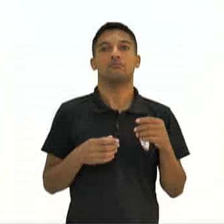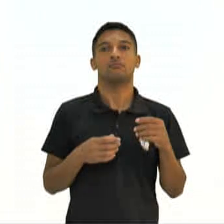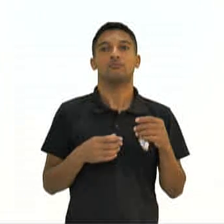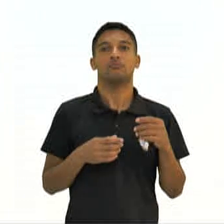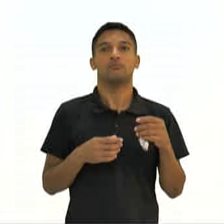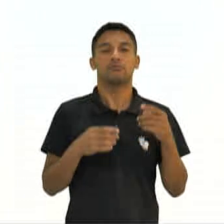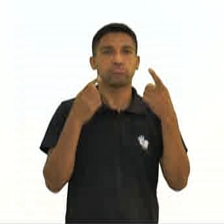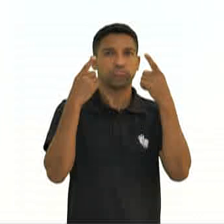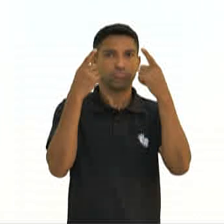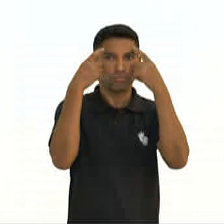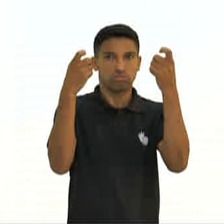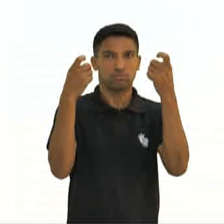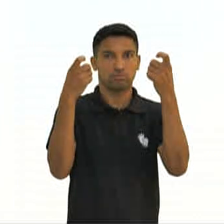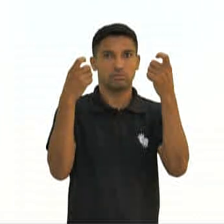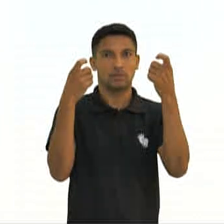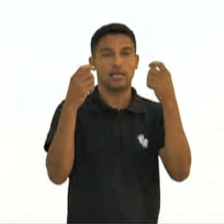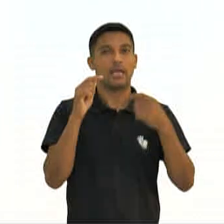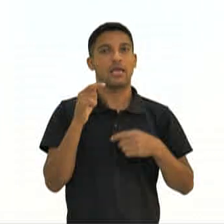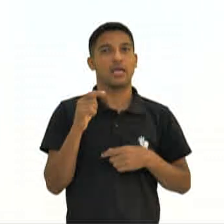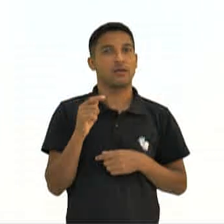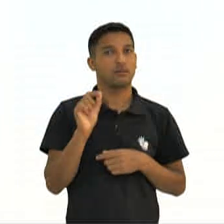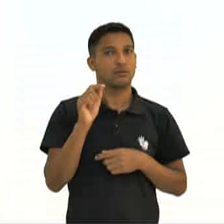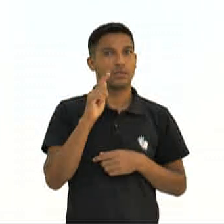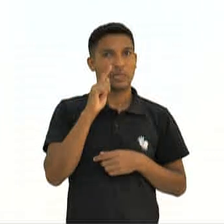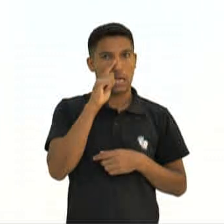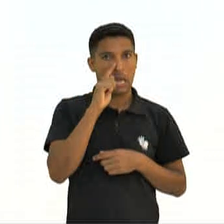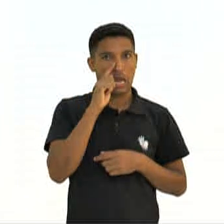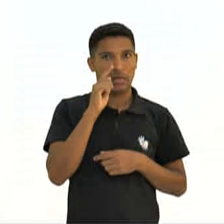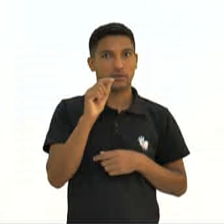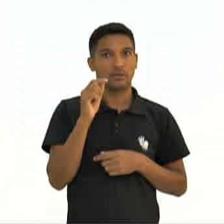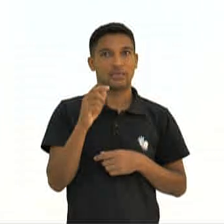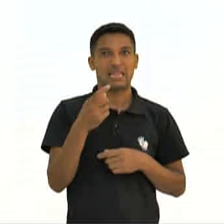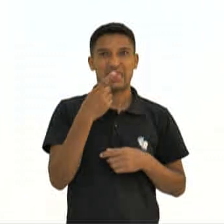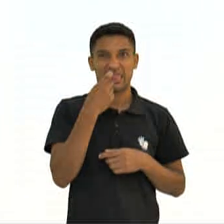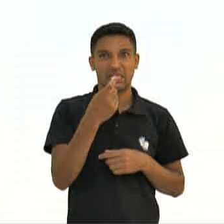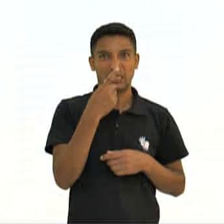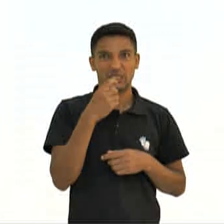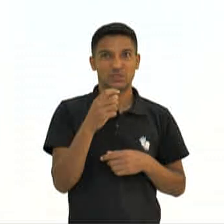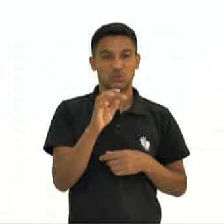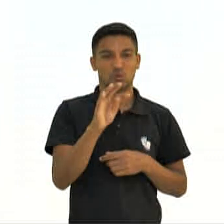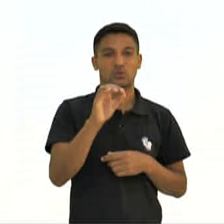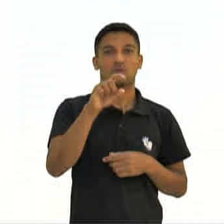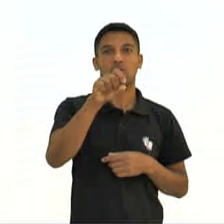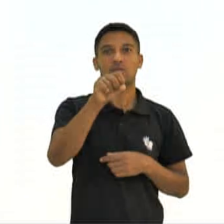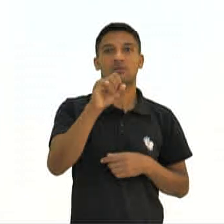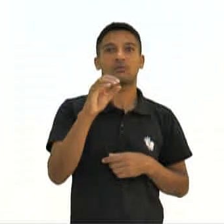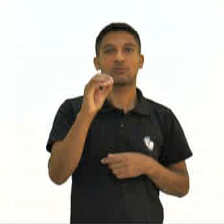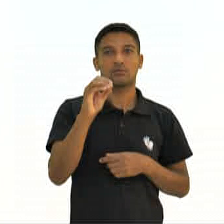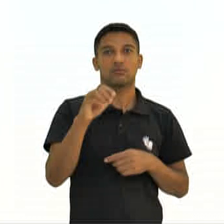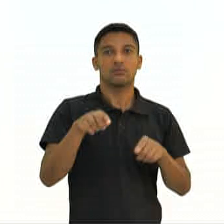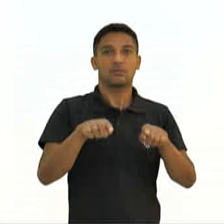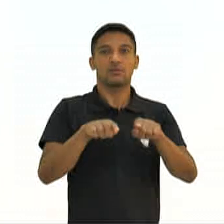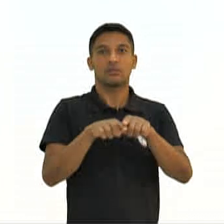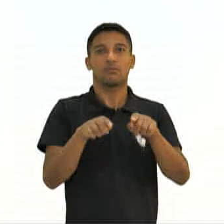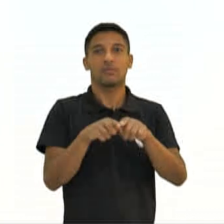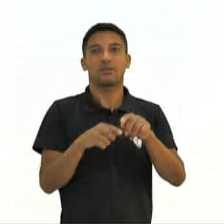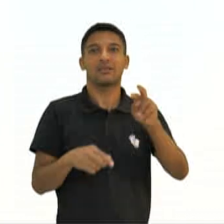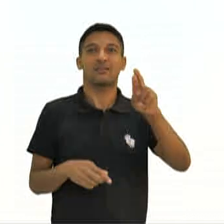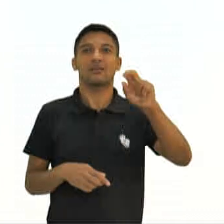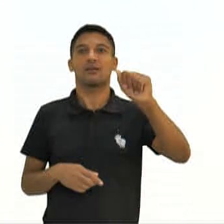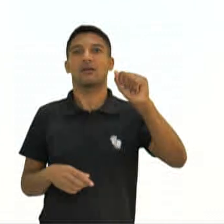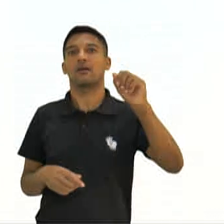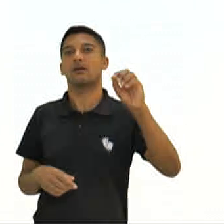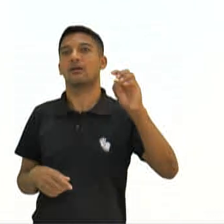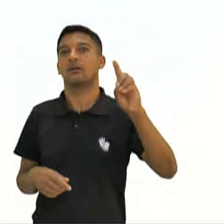lidam com um negócio perigoso, né? Lucrativo, mas lixo tóxico e radioativo. Alguns anos atrás, vocês não vão se lembrar disso,